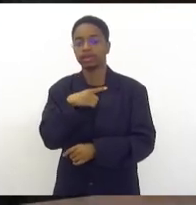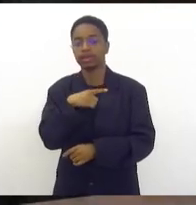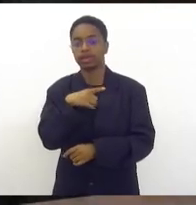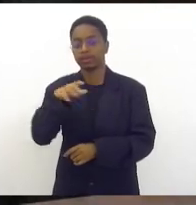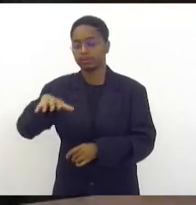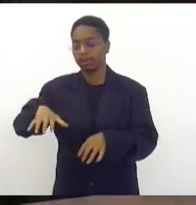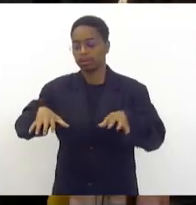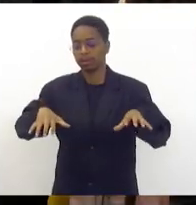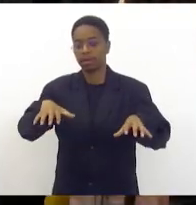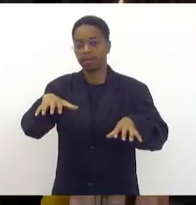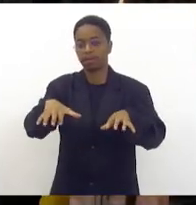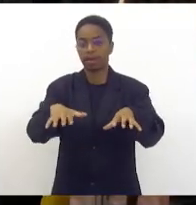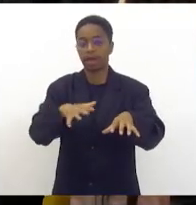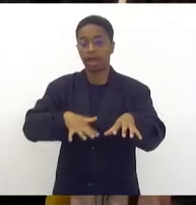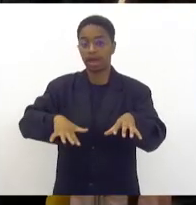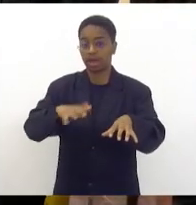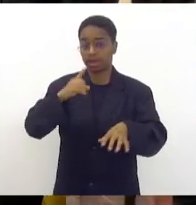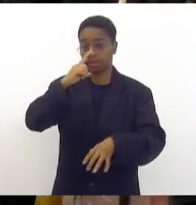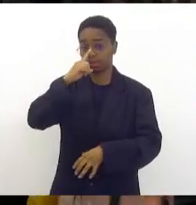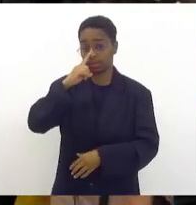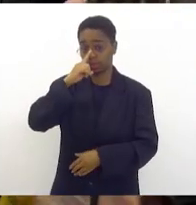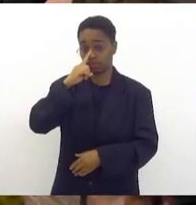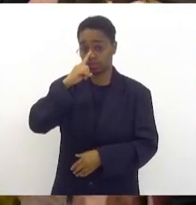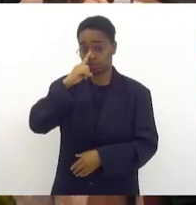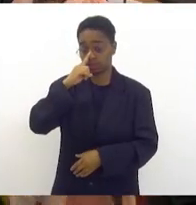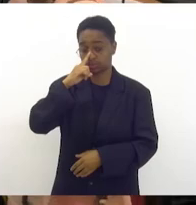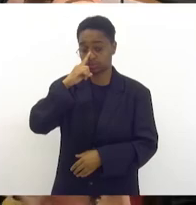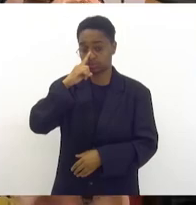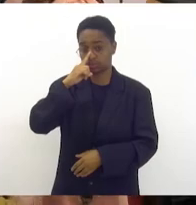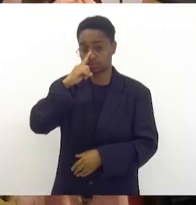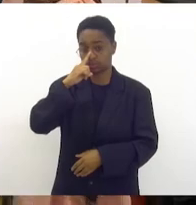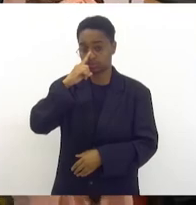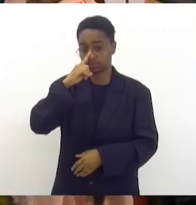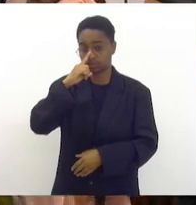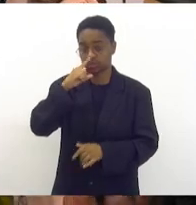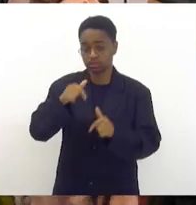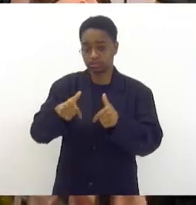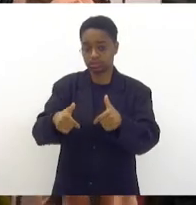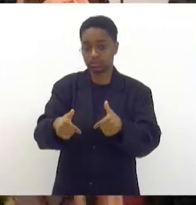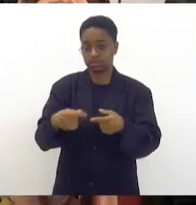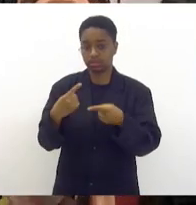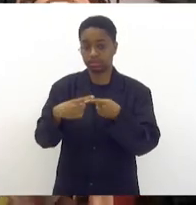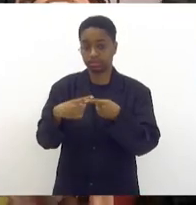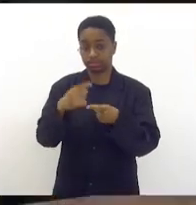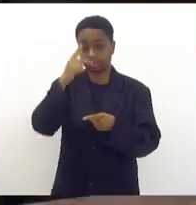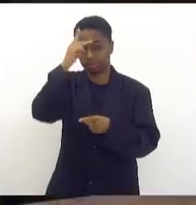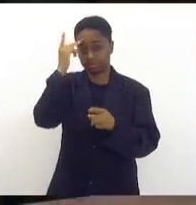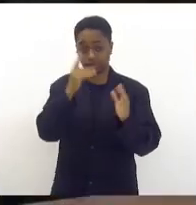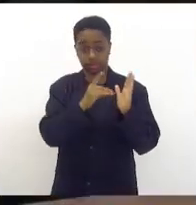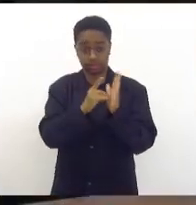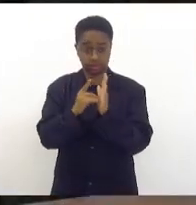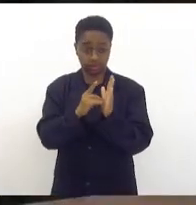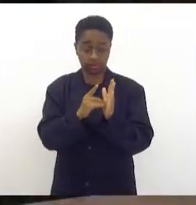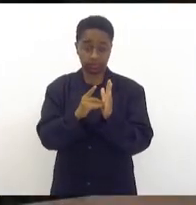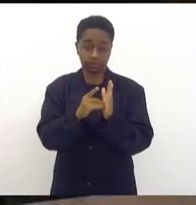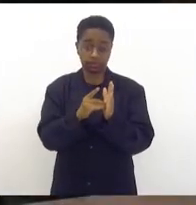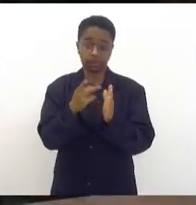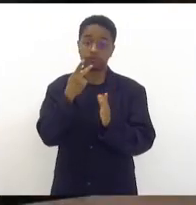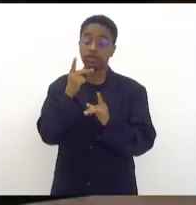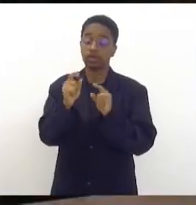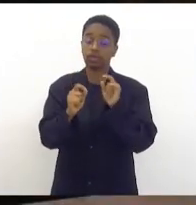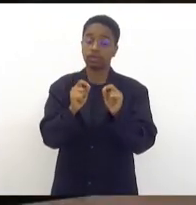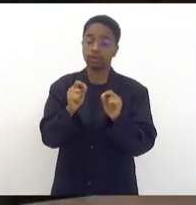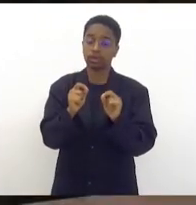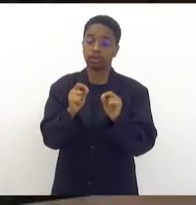de risco para realizar essas operações. Os agentes do Detran, né, usaram do seguinte termo quando nós